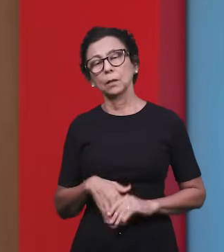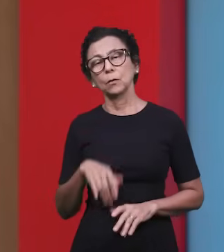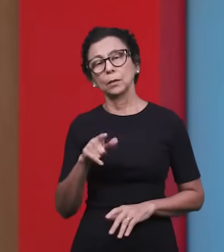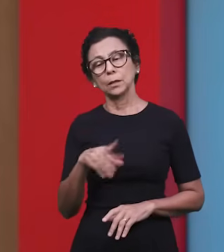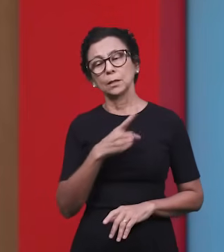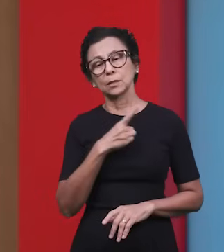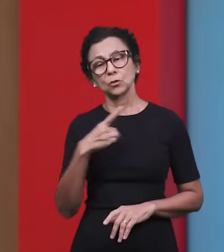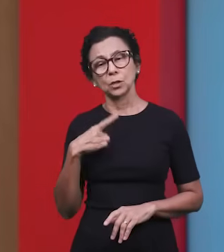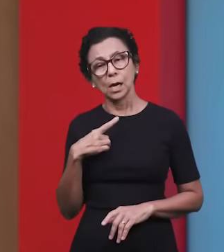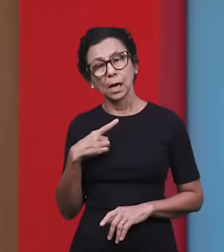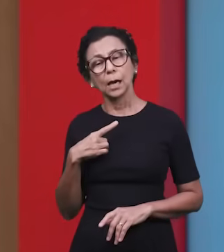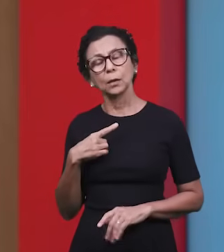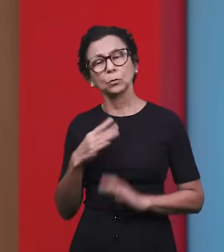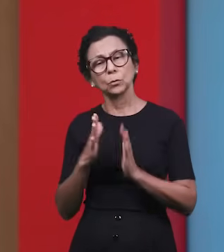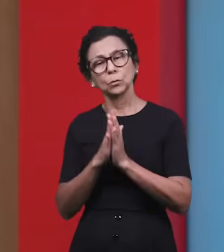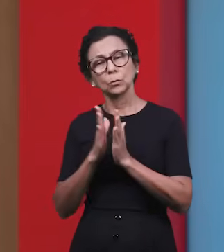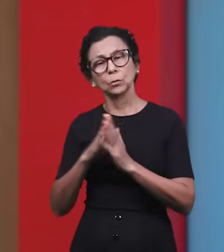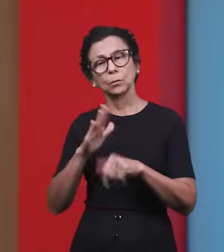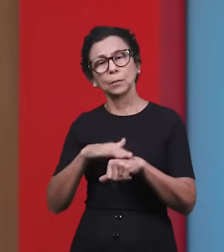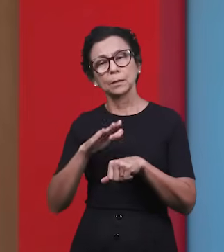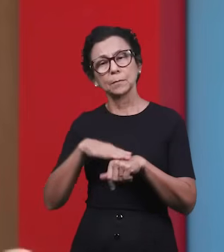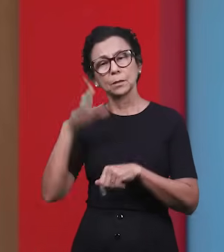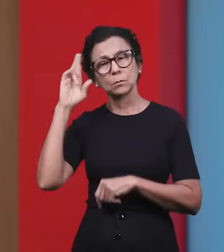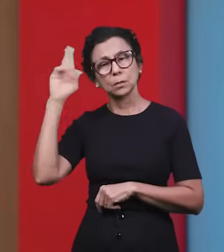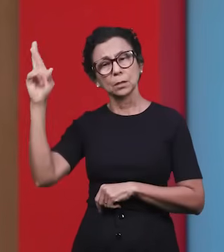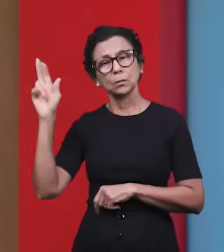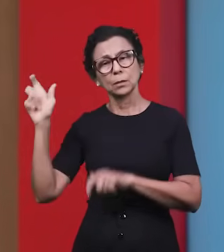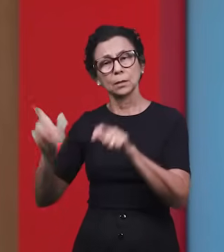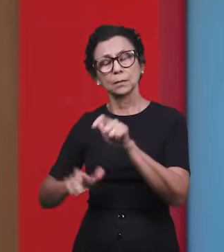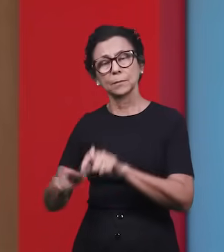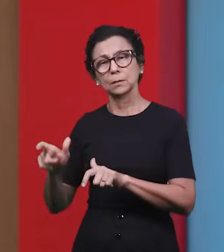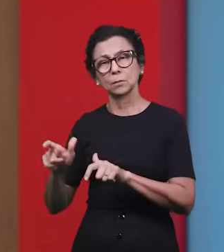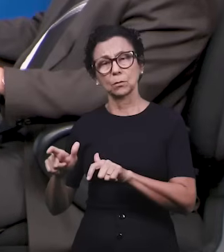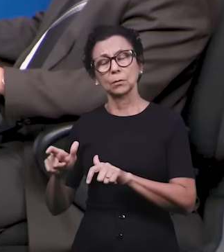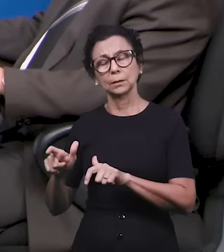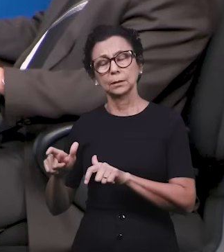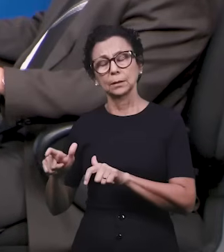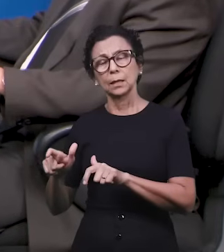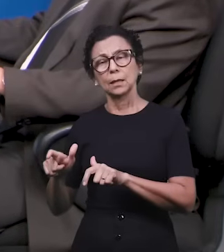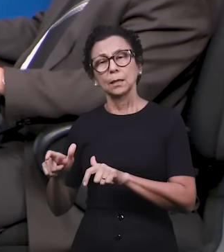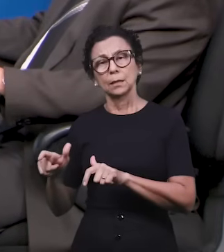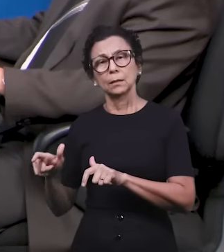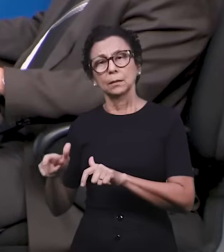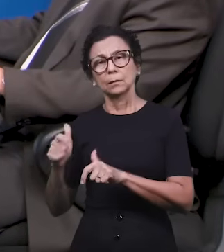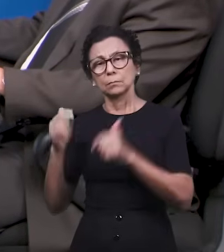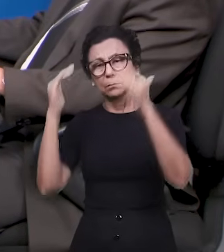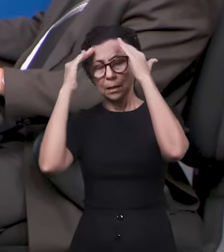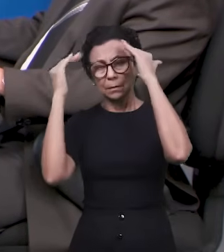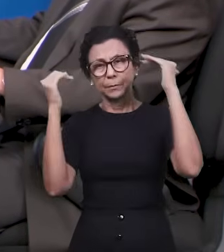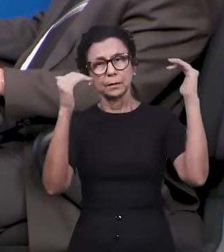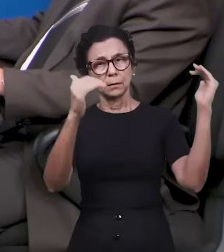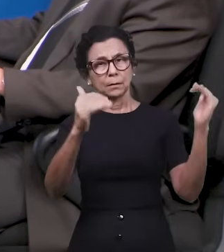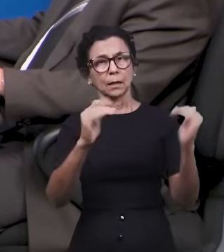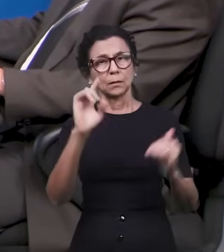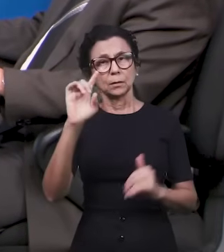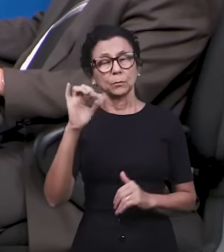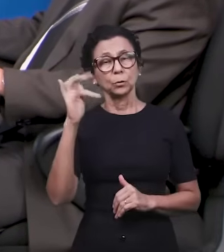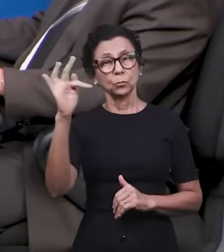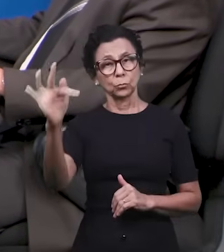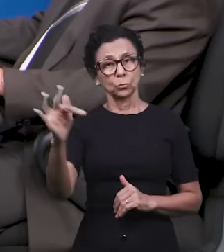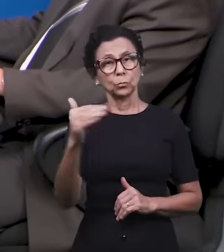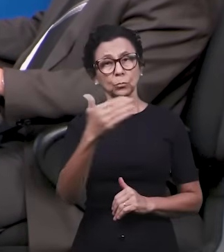e se tornou até um pastor nosso mais adiante. Mas isso é muito interessante porque não é uma autoridade